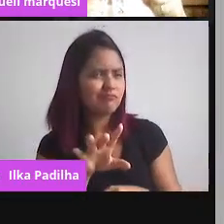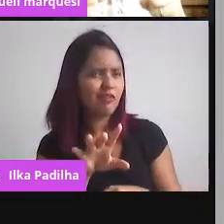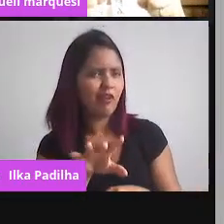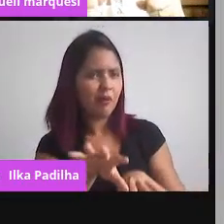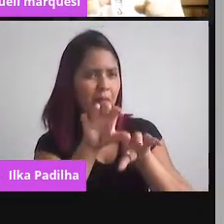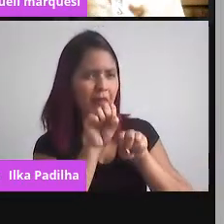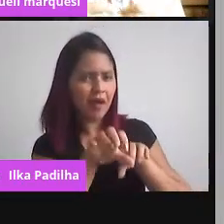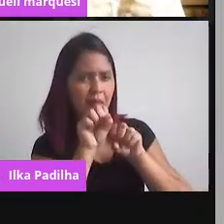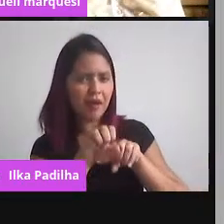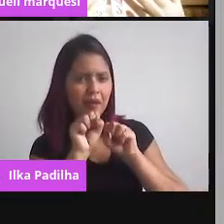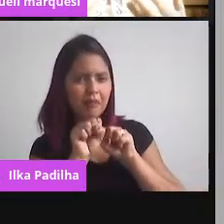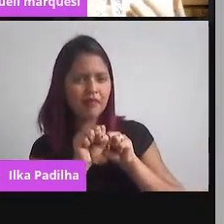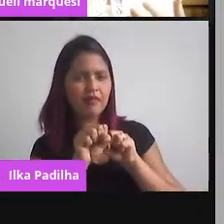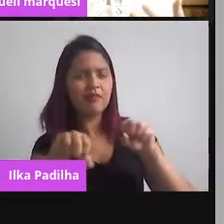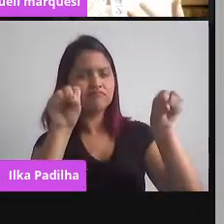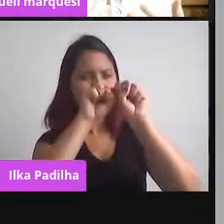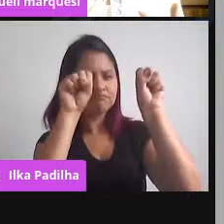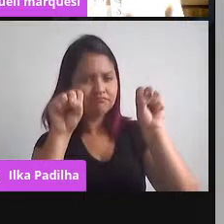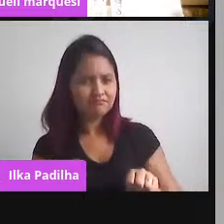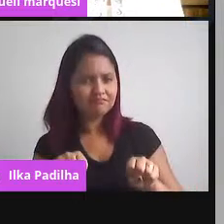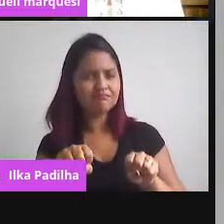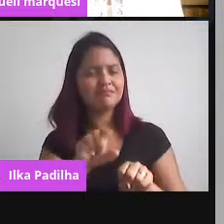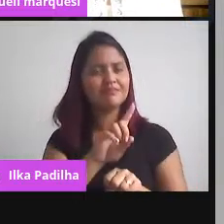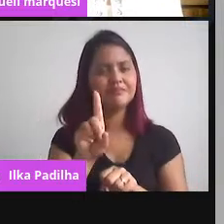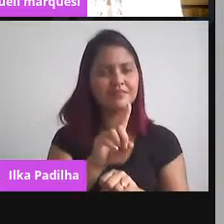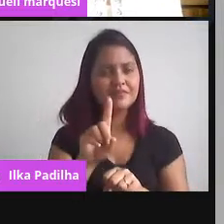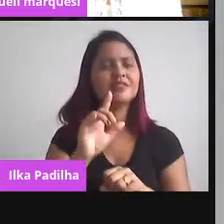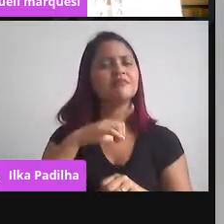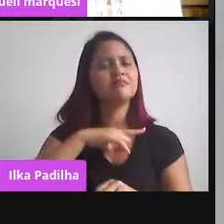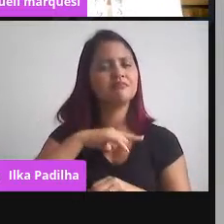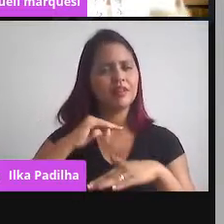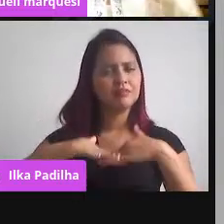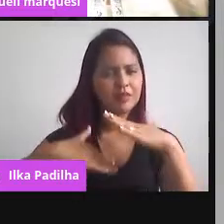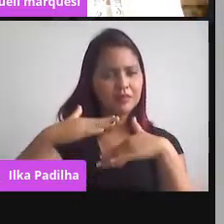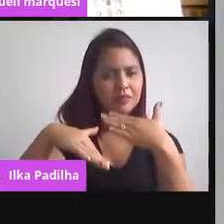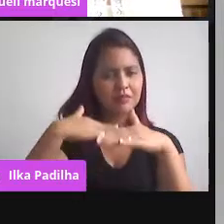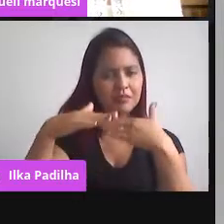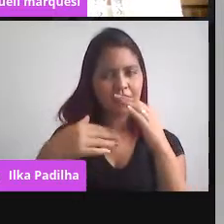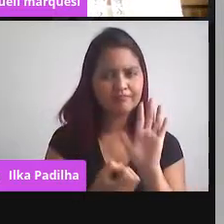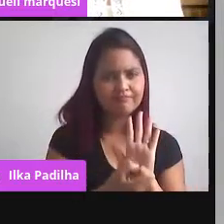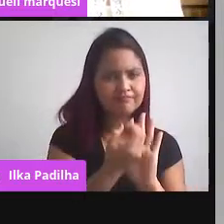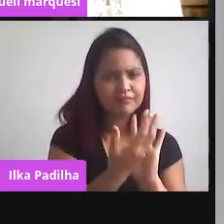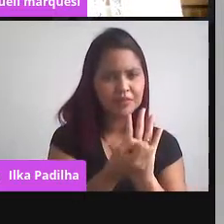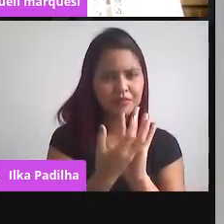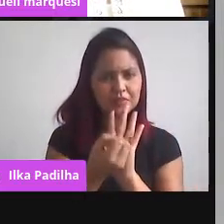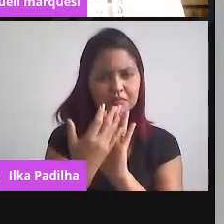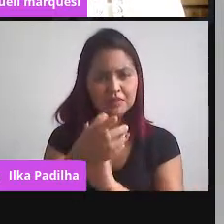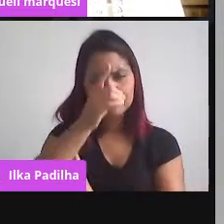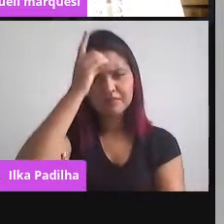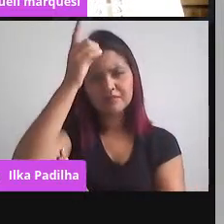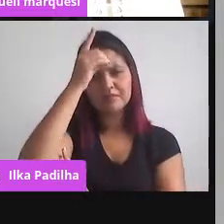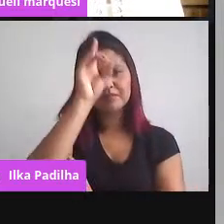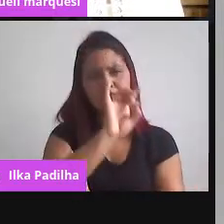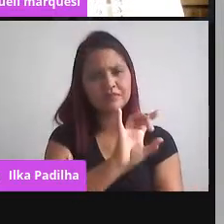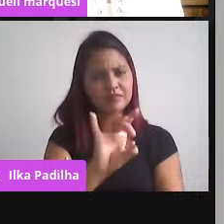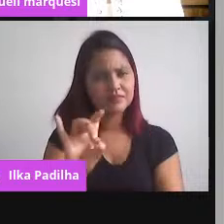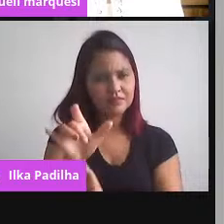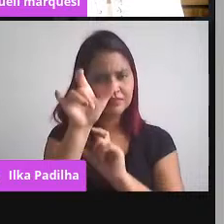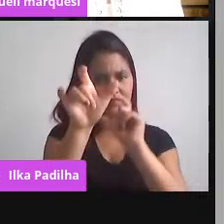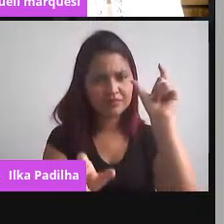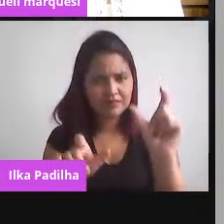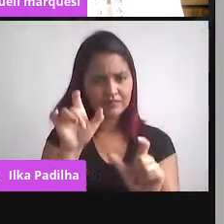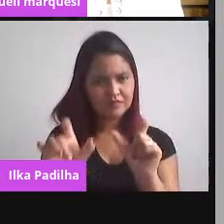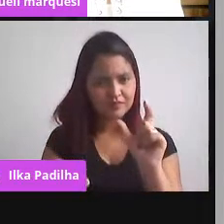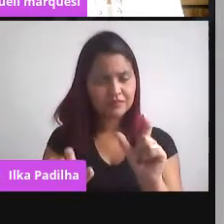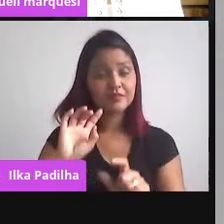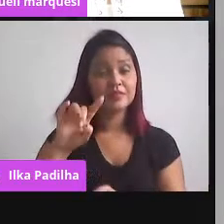do sistema, mas era todo um processo de criação, né? Envolvendo a criatividade. E depois, nos